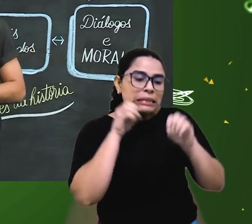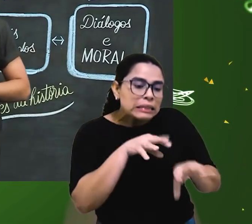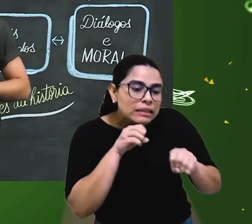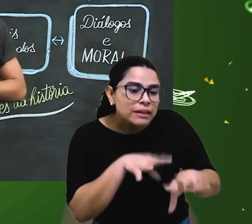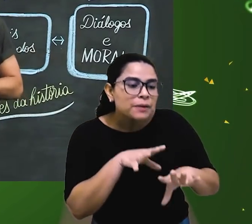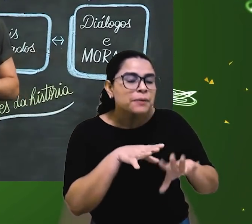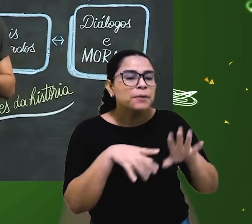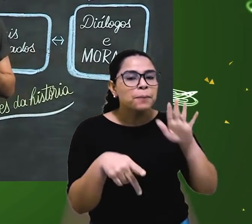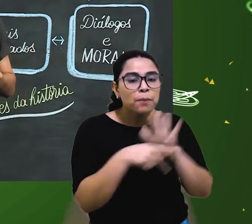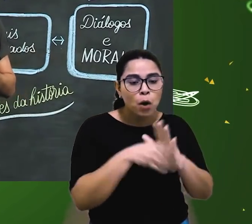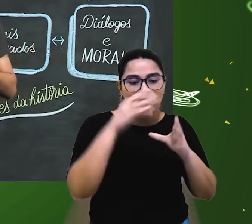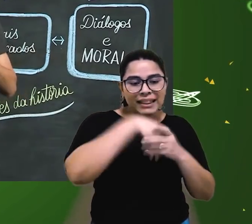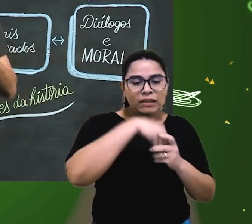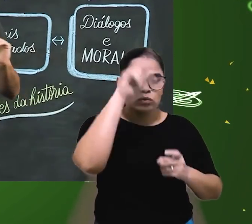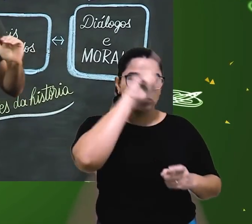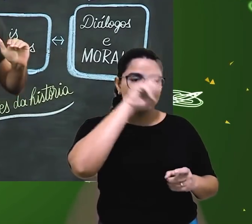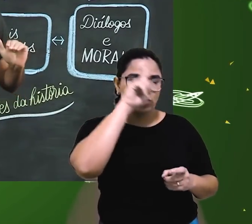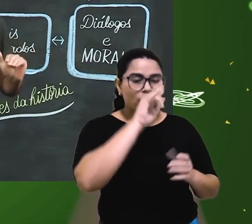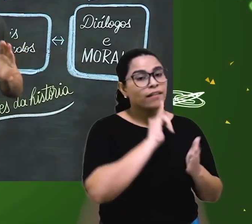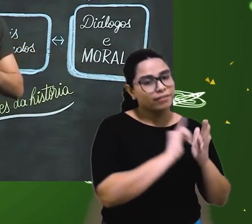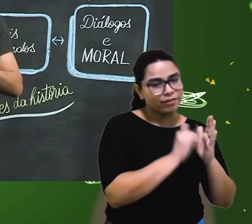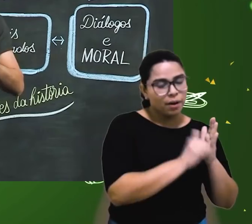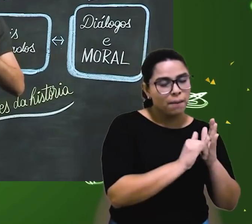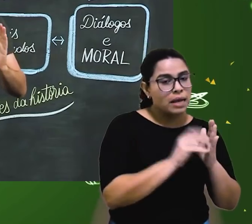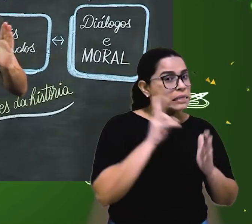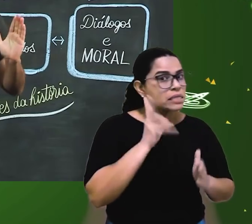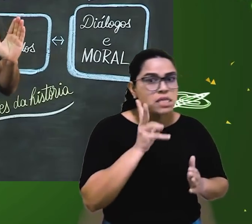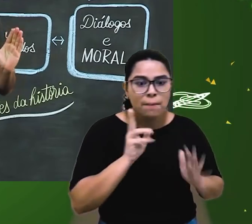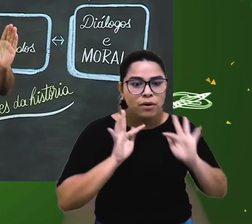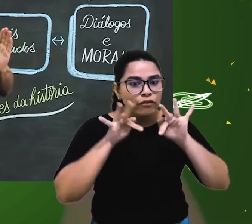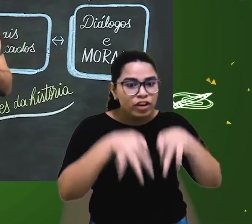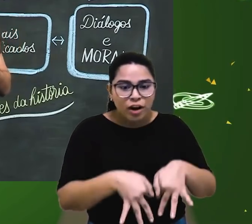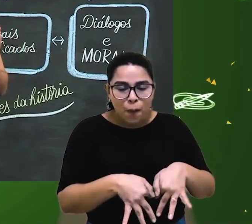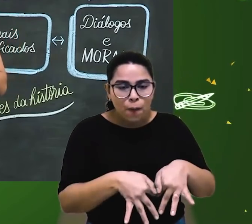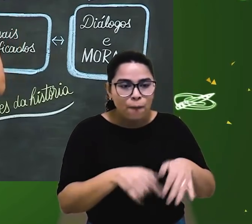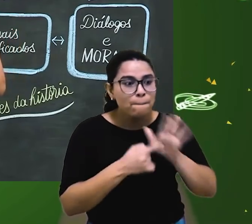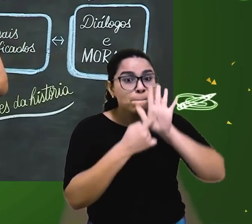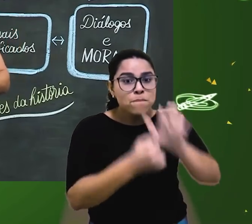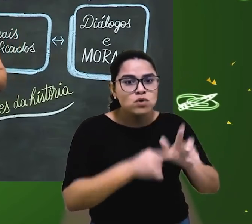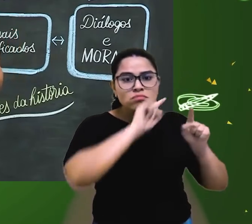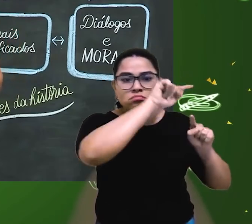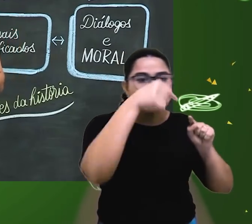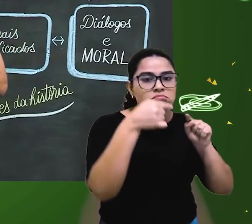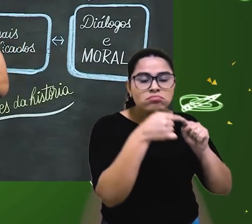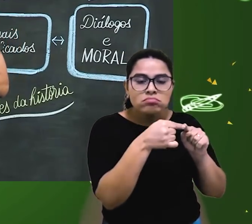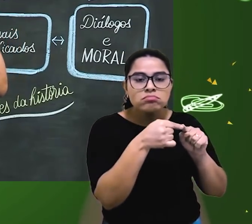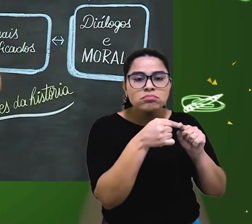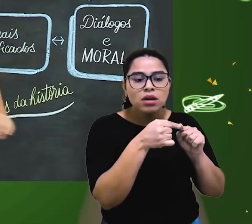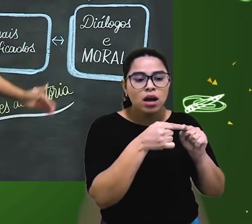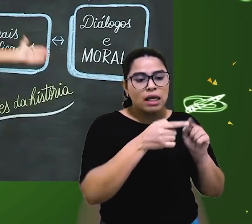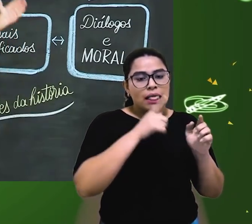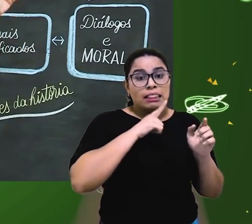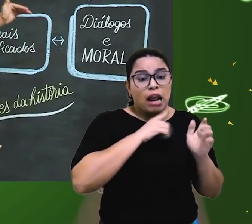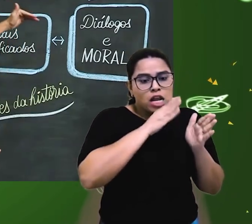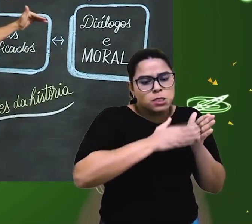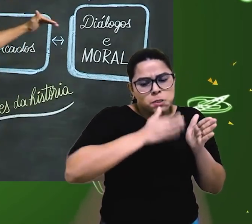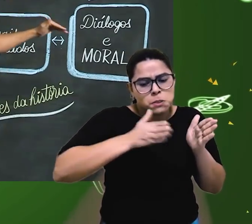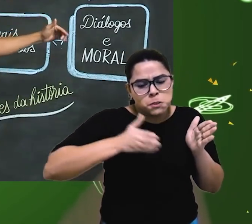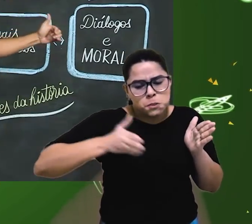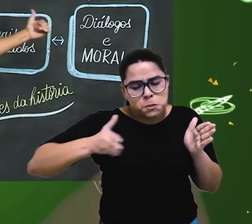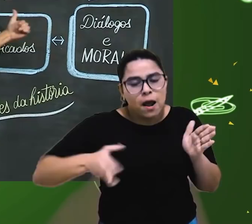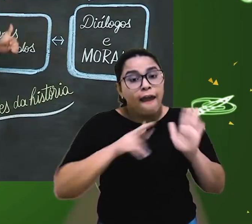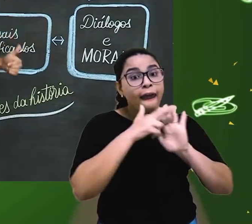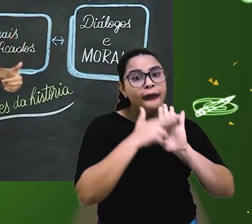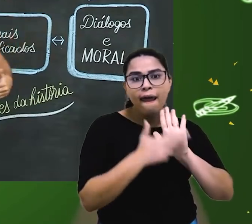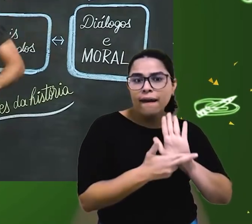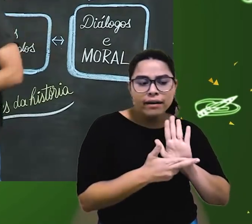faz parte da fábula e que vem sempre no final. A moral segue uma estrutura, a fábula segue uma estrutura muito rígida. Ela parte,